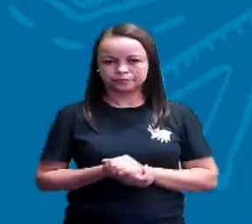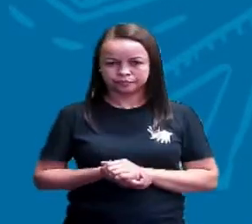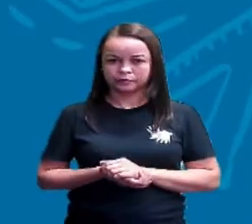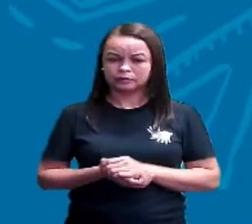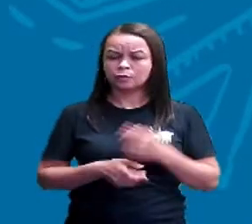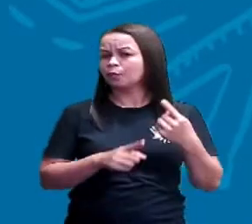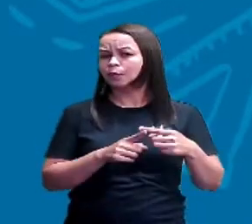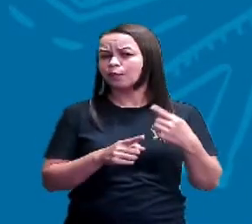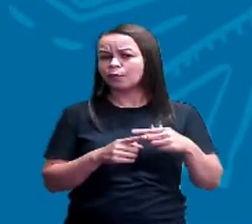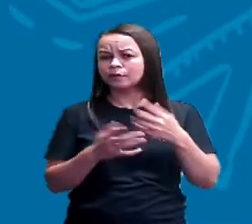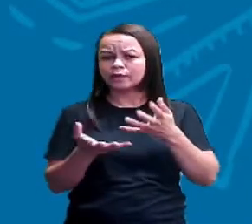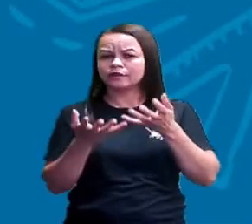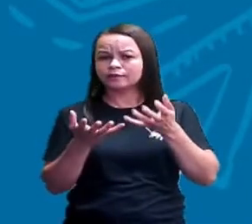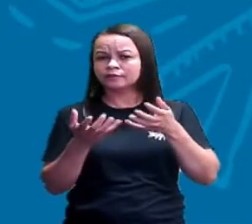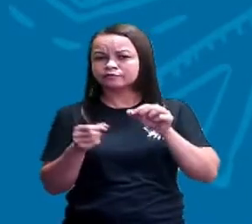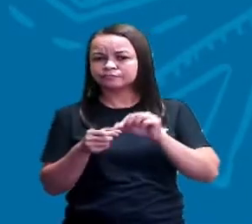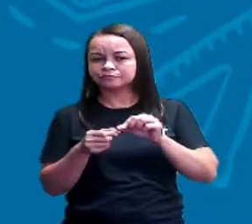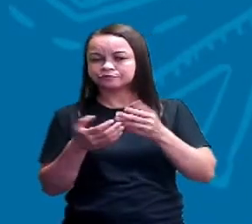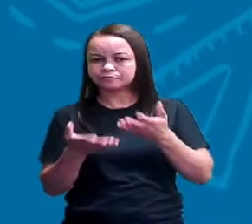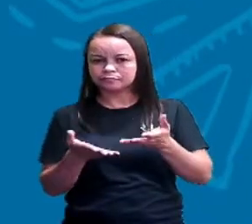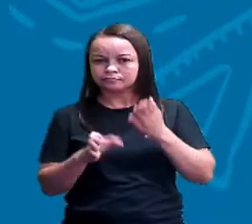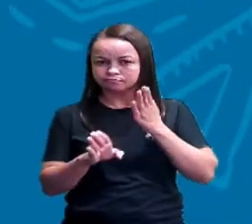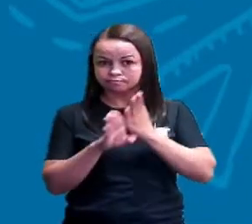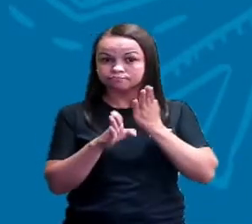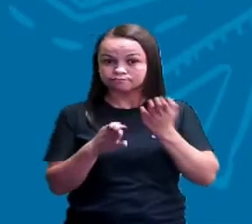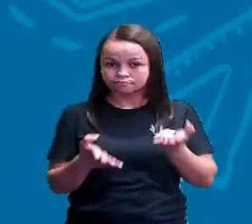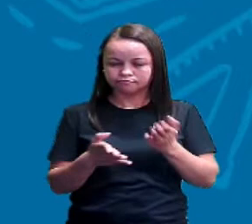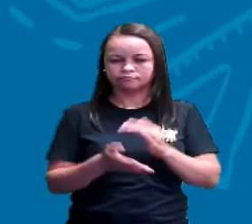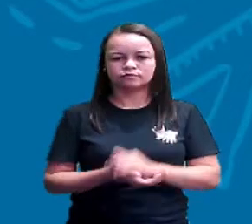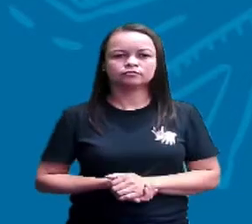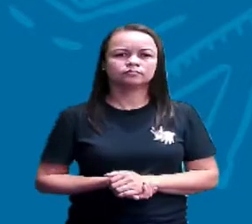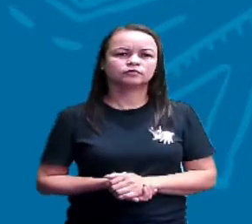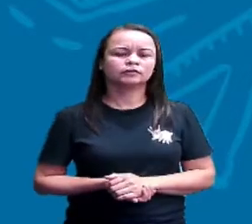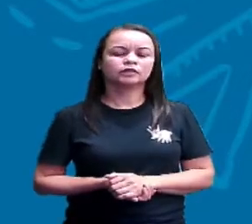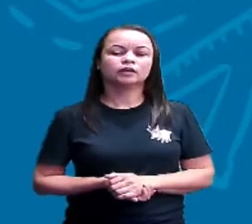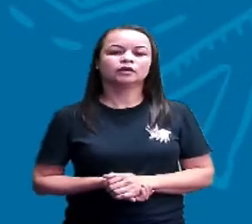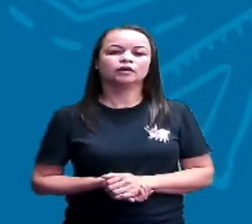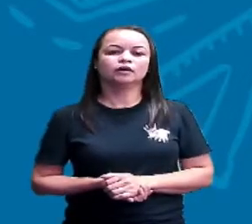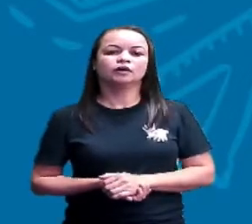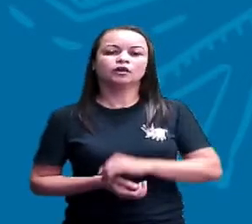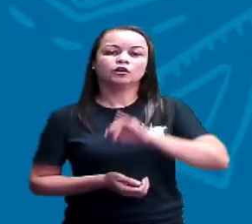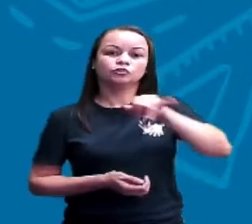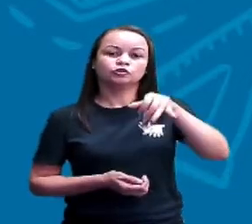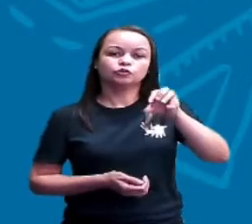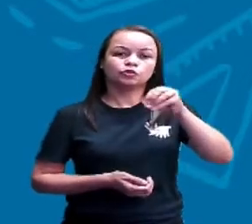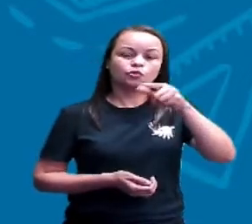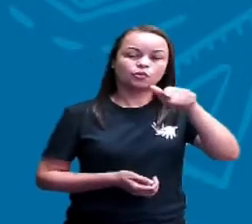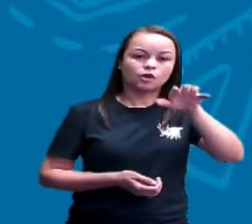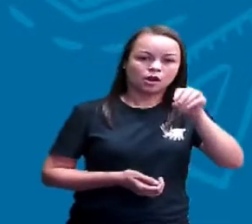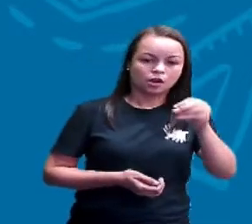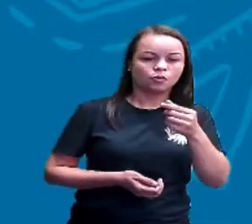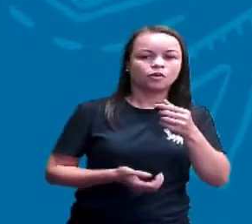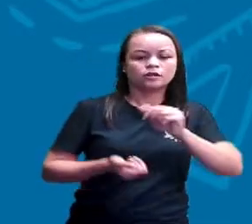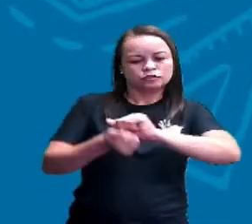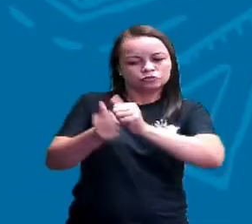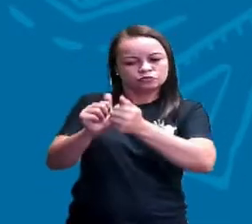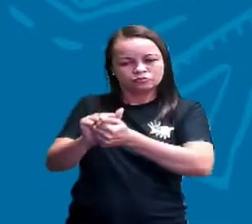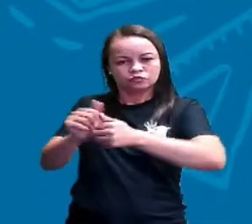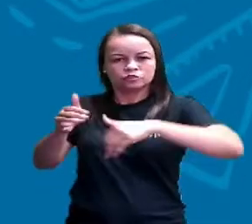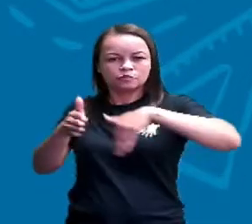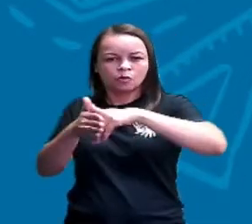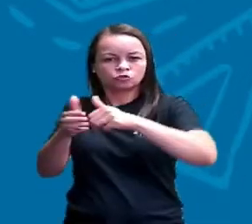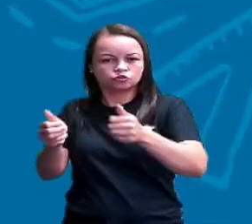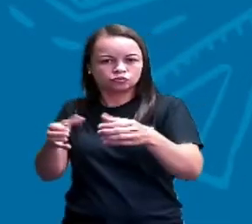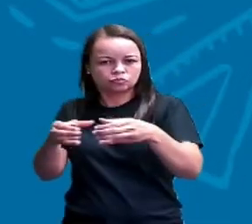Vamos descobrir? Aqui tem assim, ó. João está jogando futebol com a sua turma e